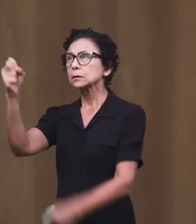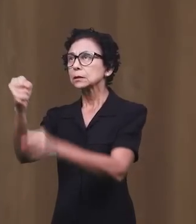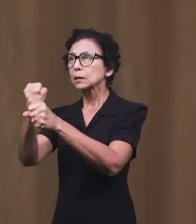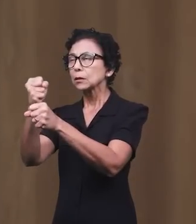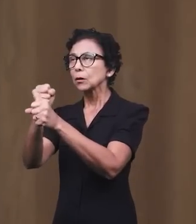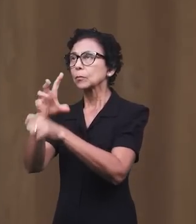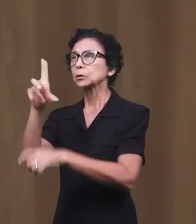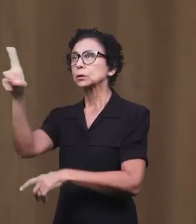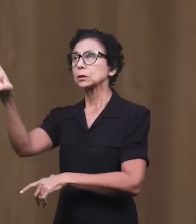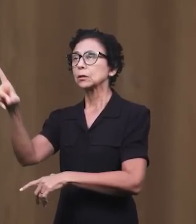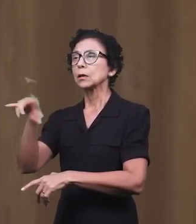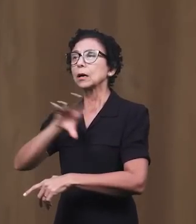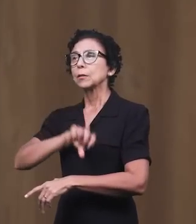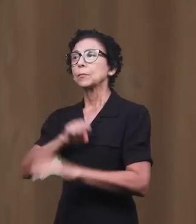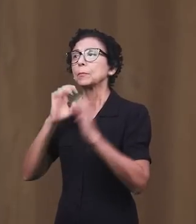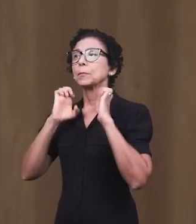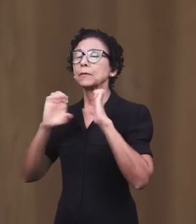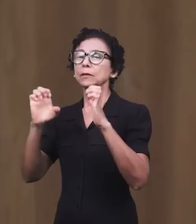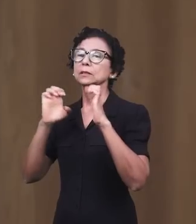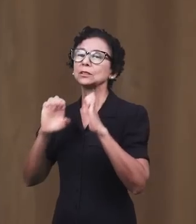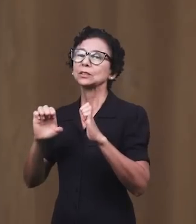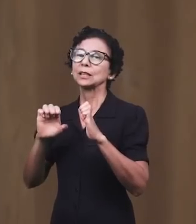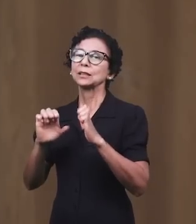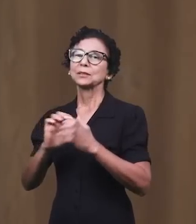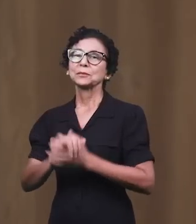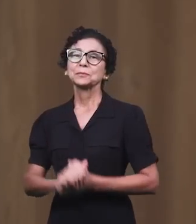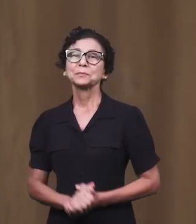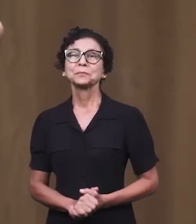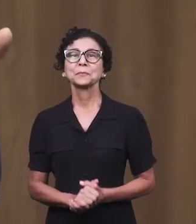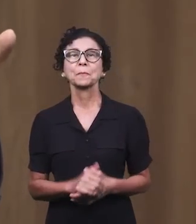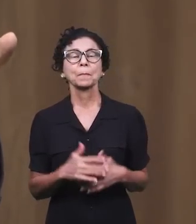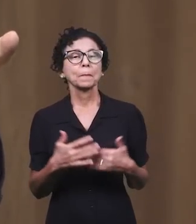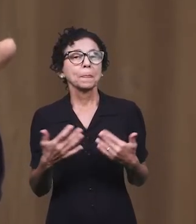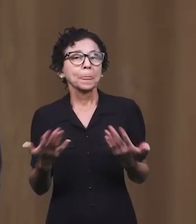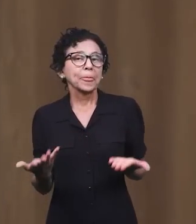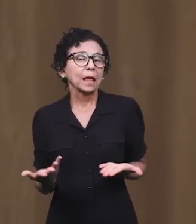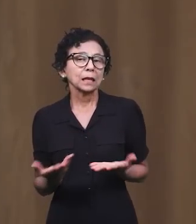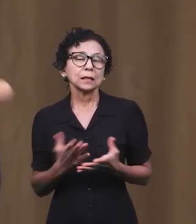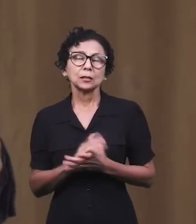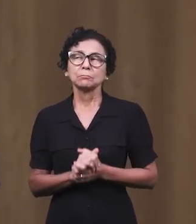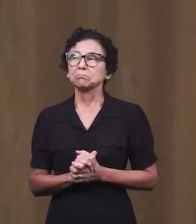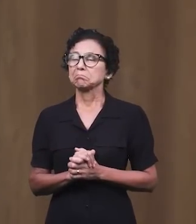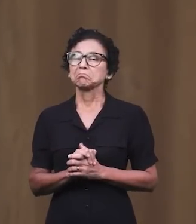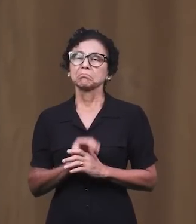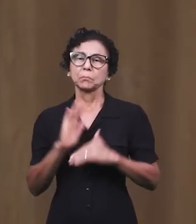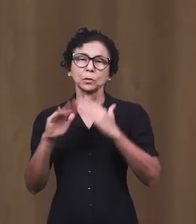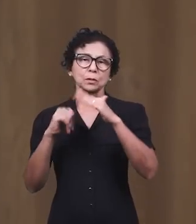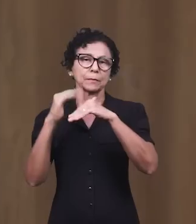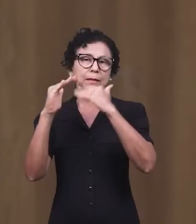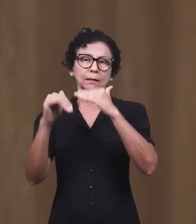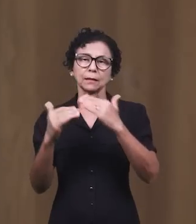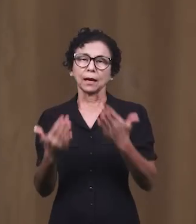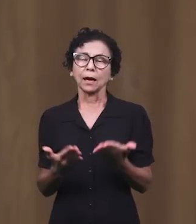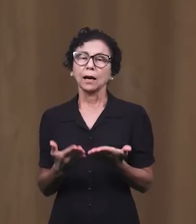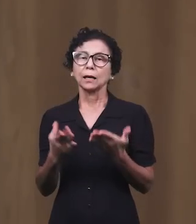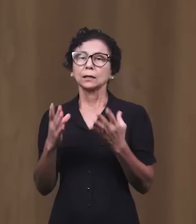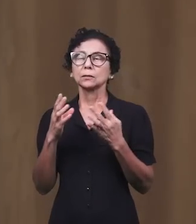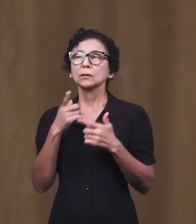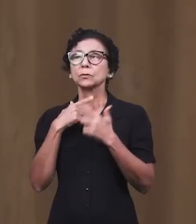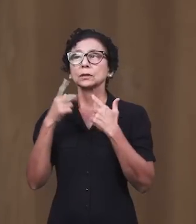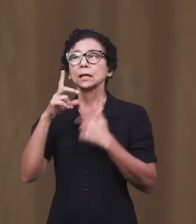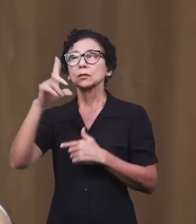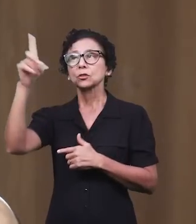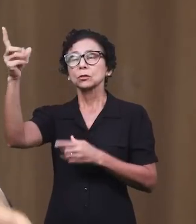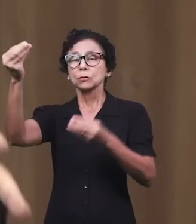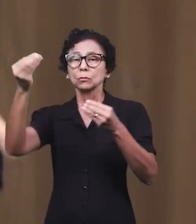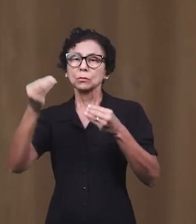Deus, amar o Evangelho e receber a prosperidade ou aquilo que Deus nos deu, que